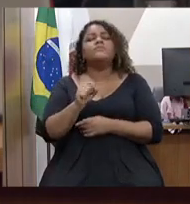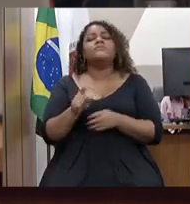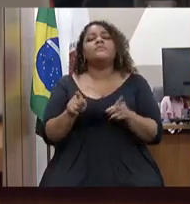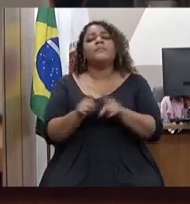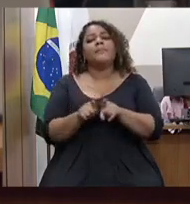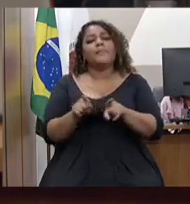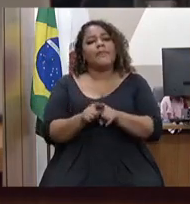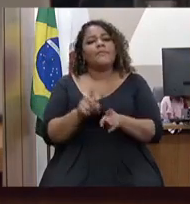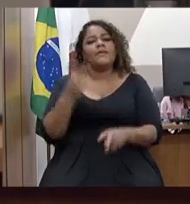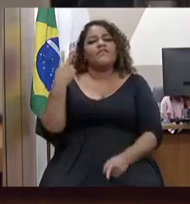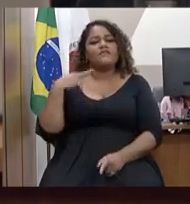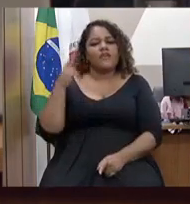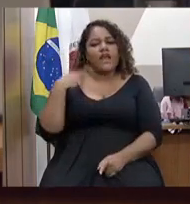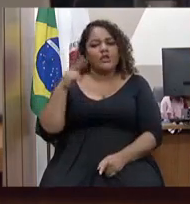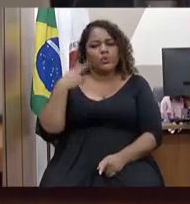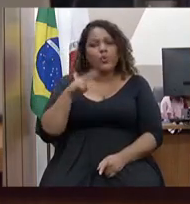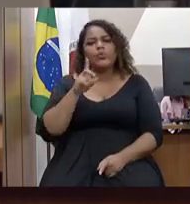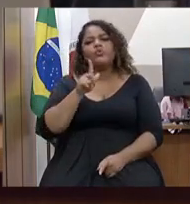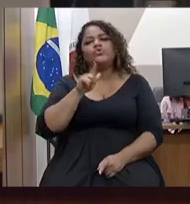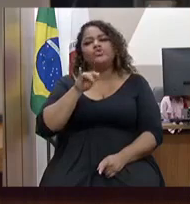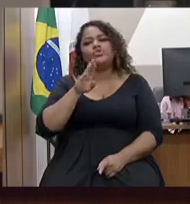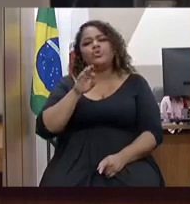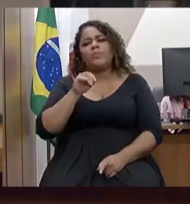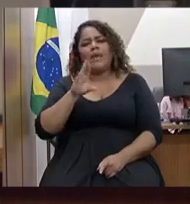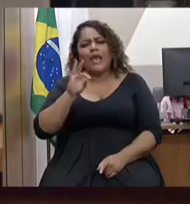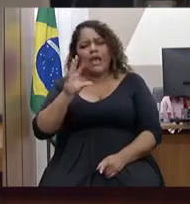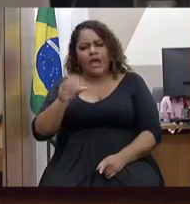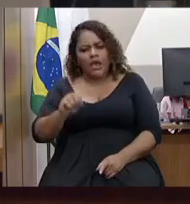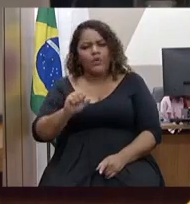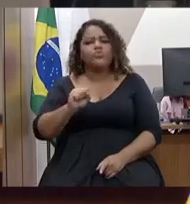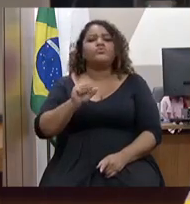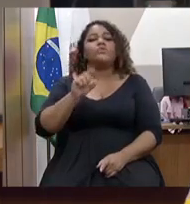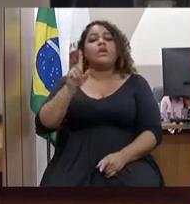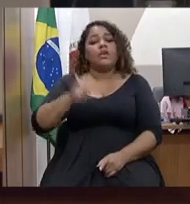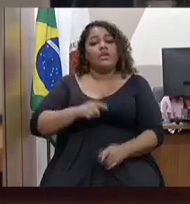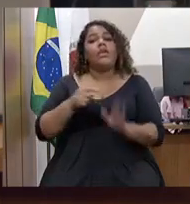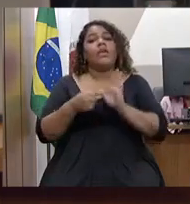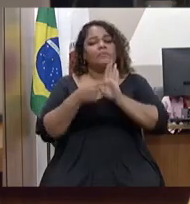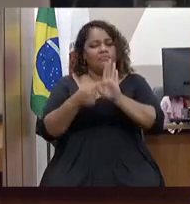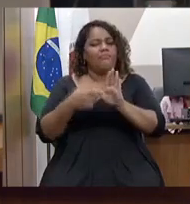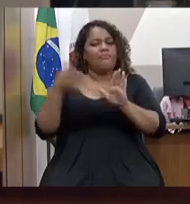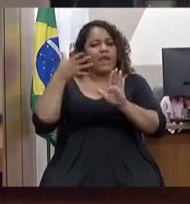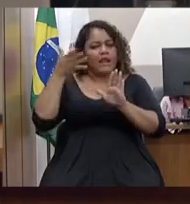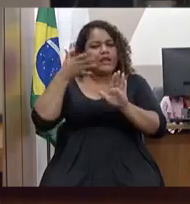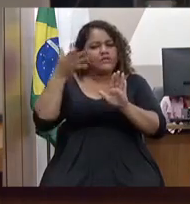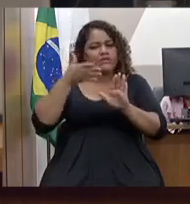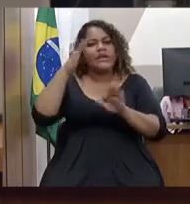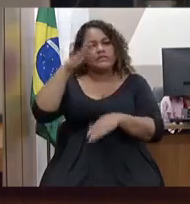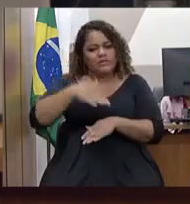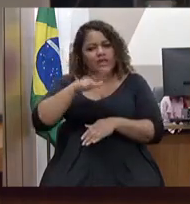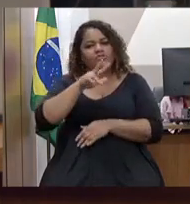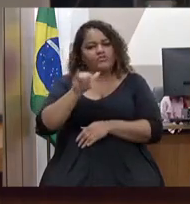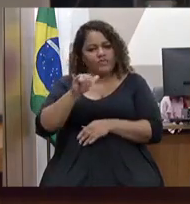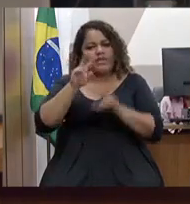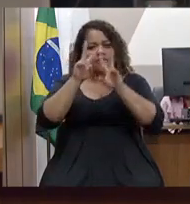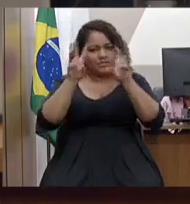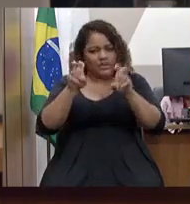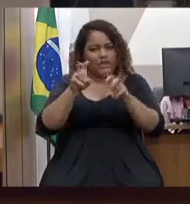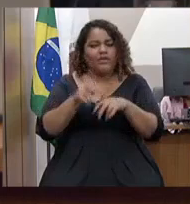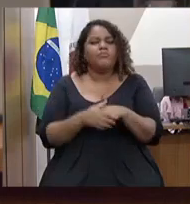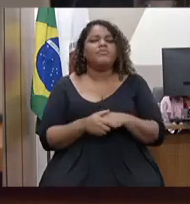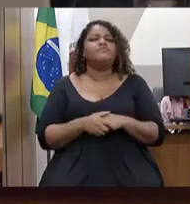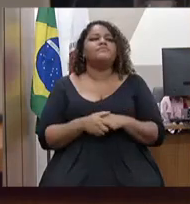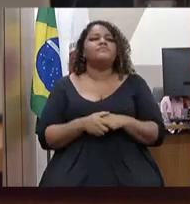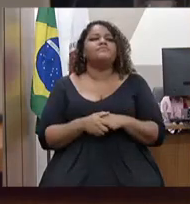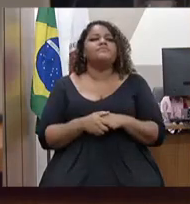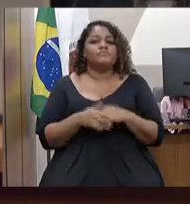vereador de Ubá Presidente o sindicato dos marceneiros de Ubá que será um dos expositores da tarde aqui de um tema né que a gente está discutindo